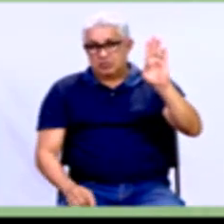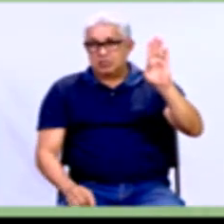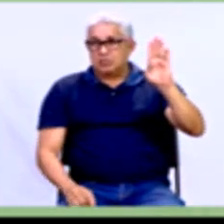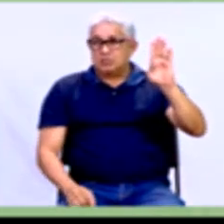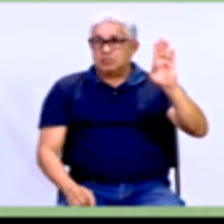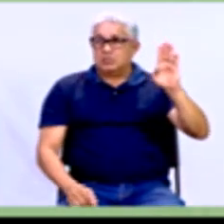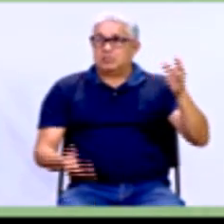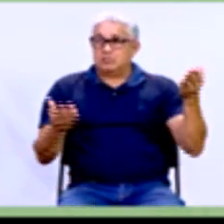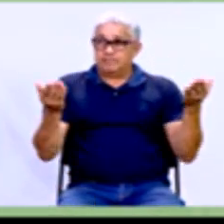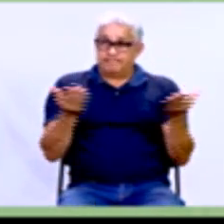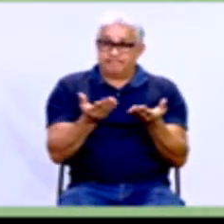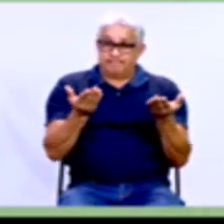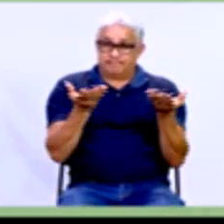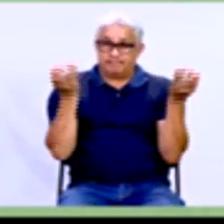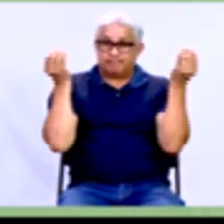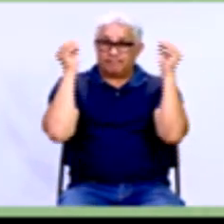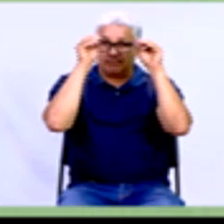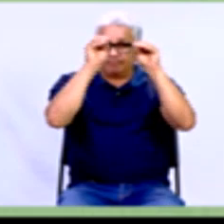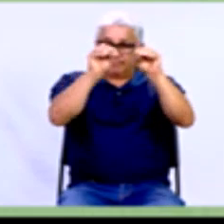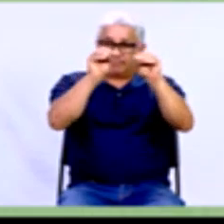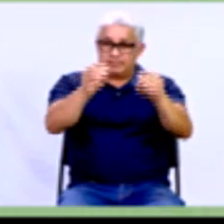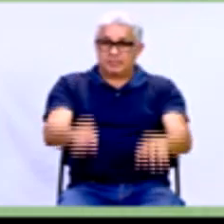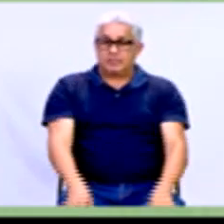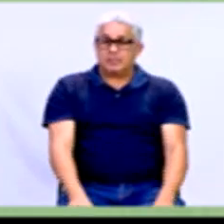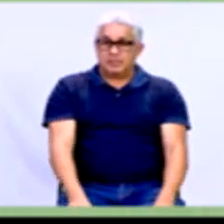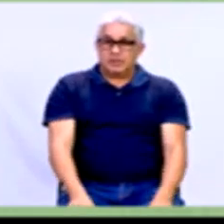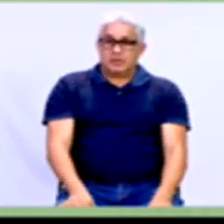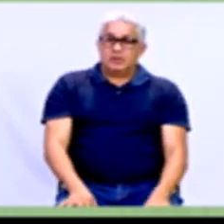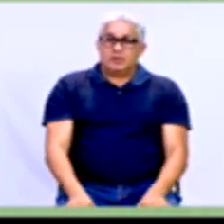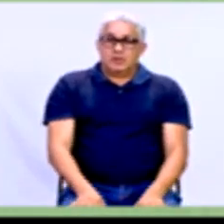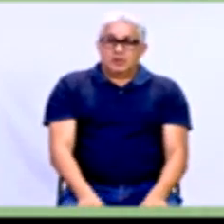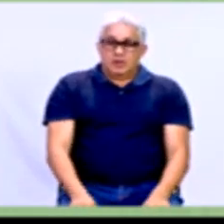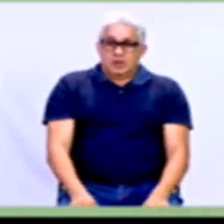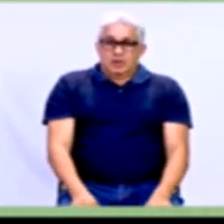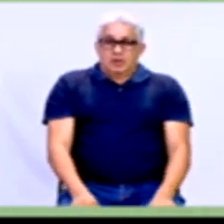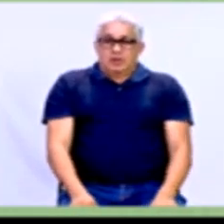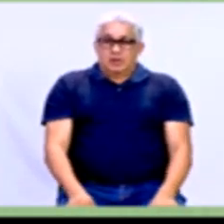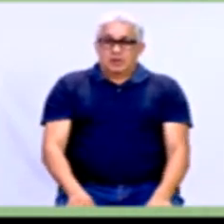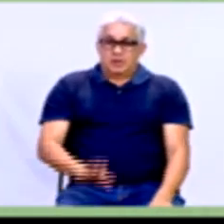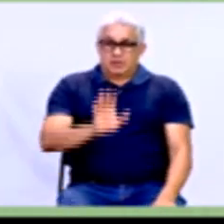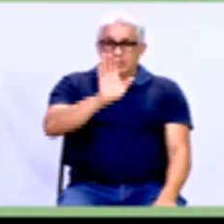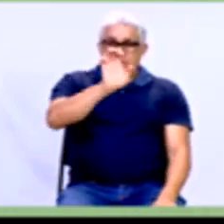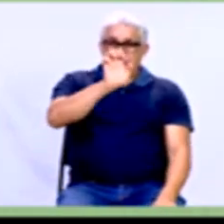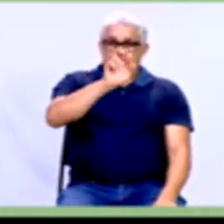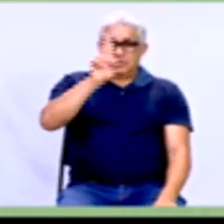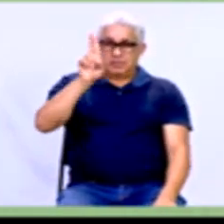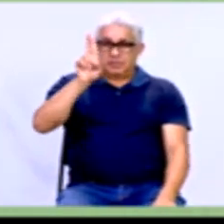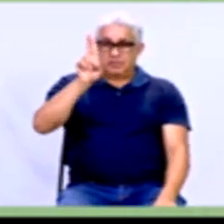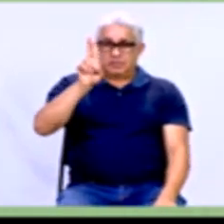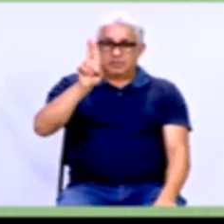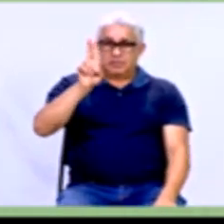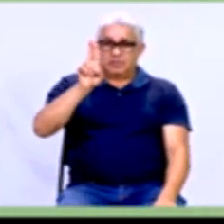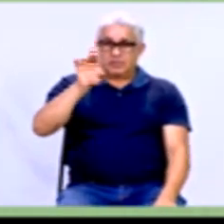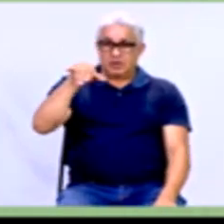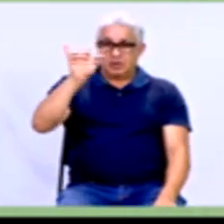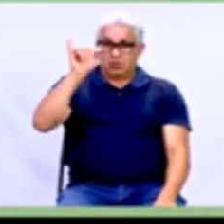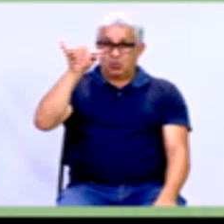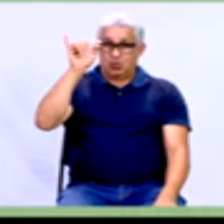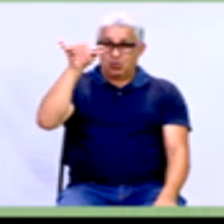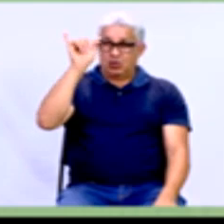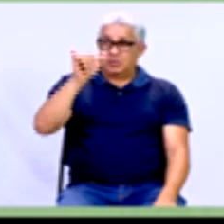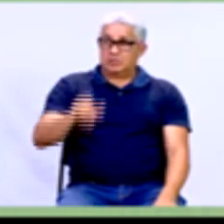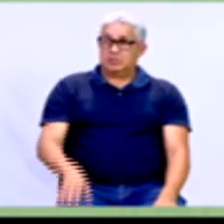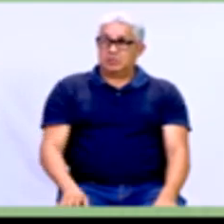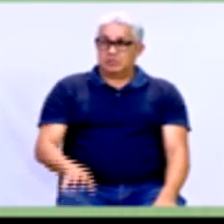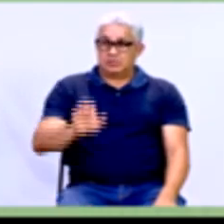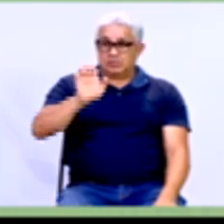Agora, ó, aplicando os valores encontrados na fórmula da equação da reta y, que a reta a equação